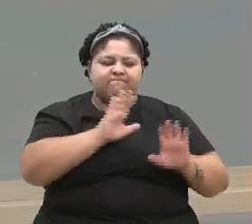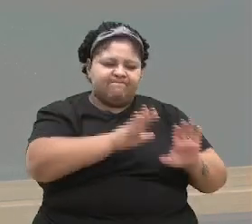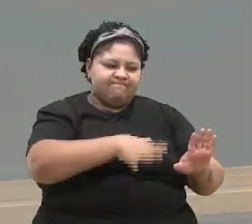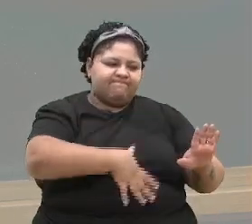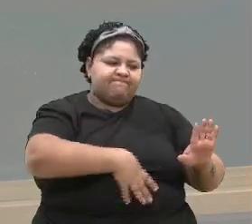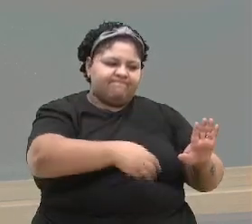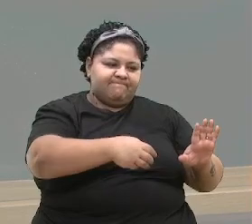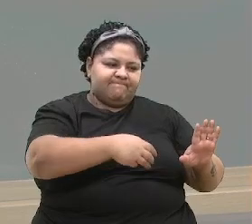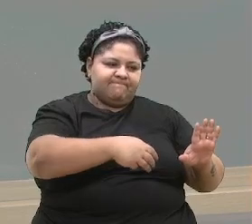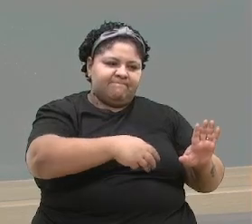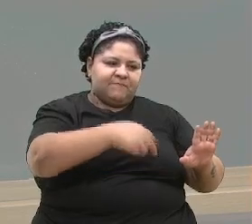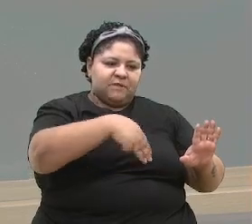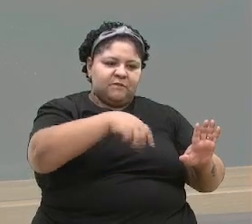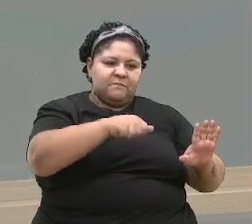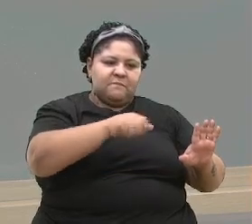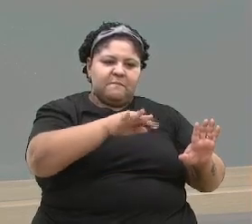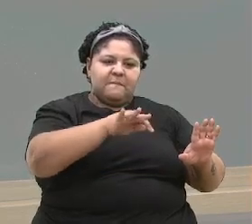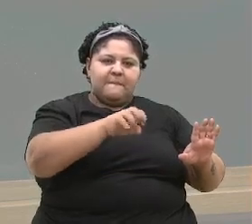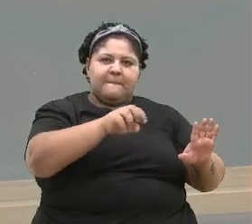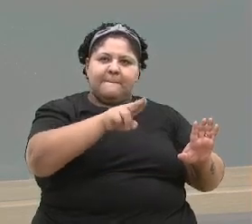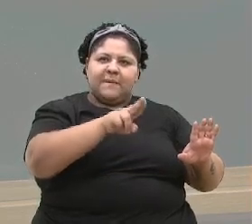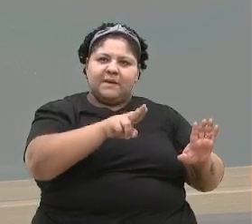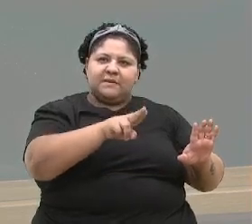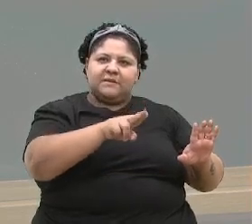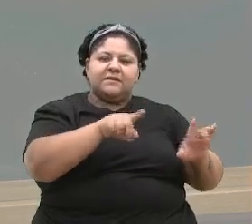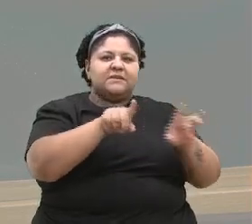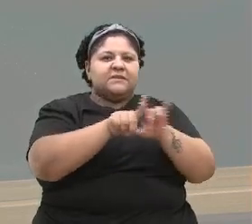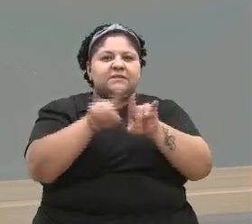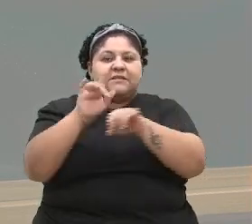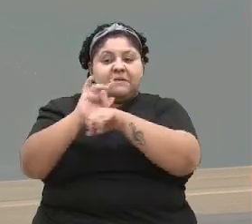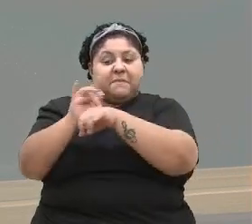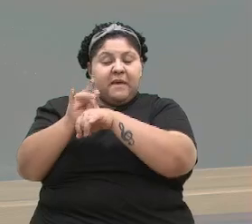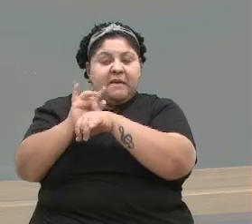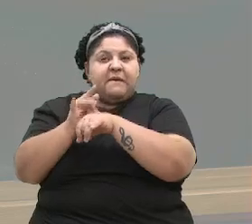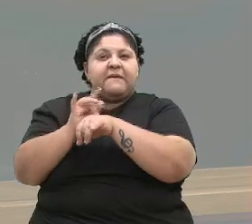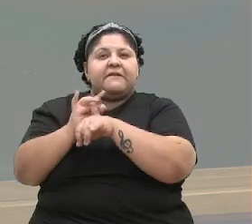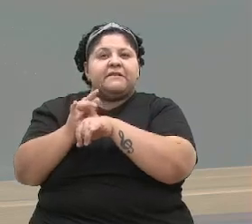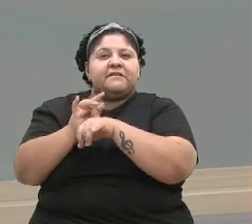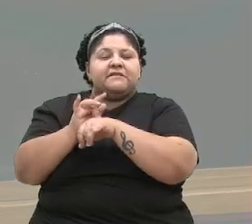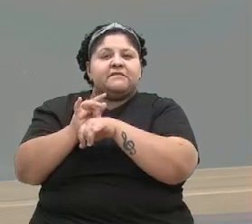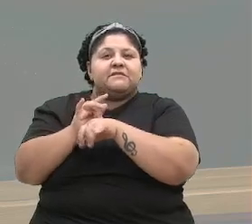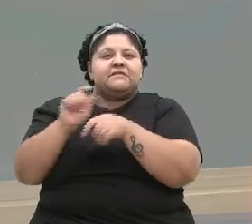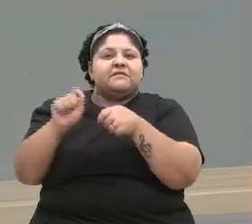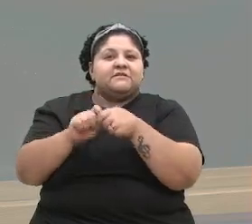Matheus e Cate, também bailarinos,